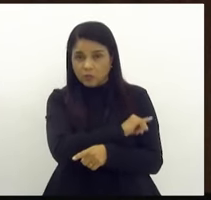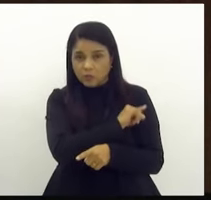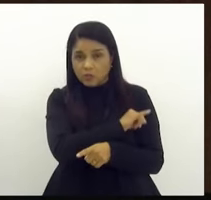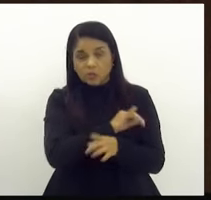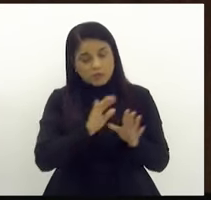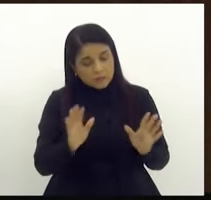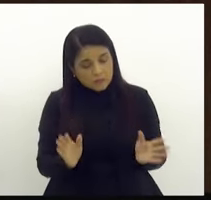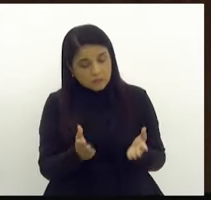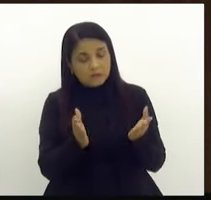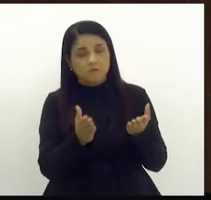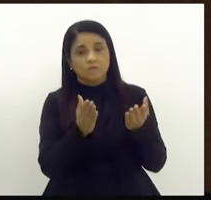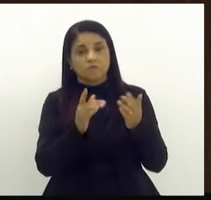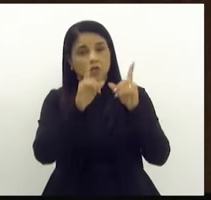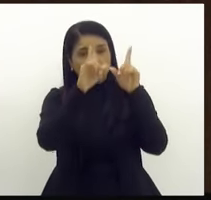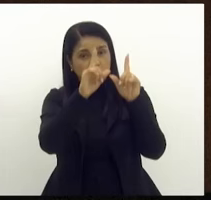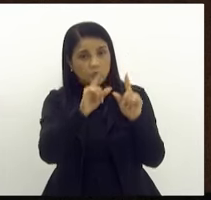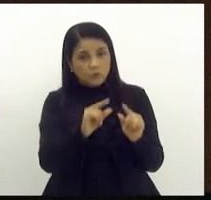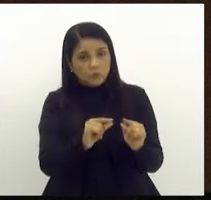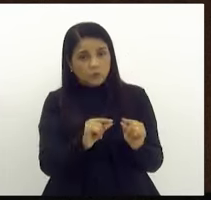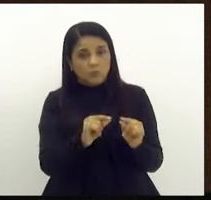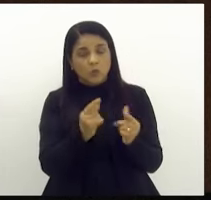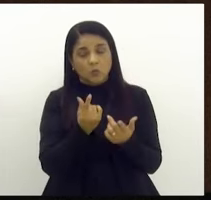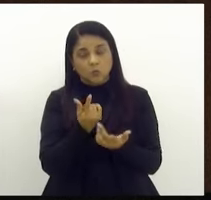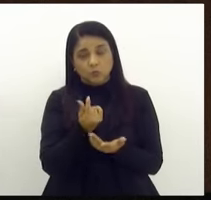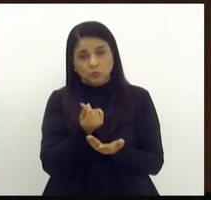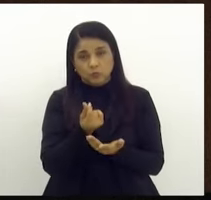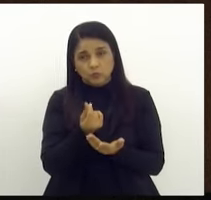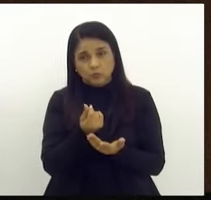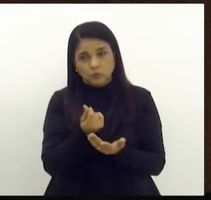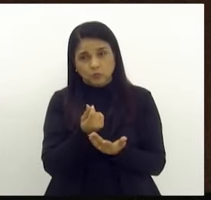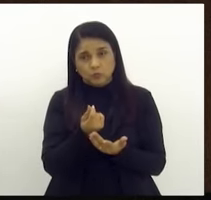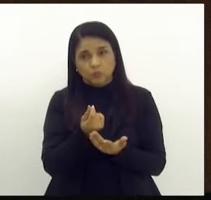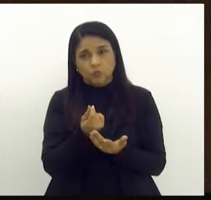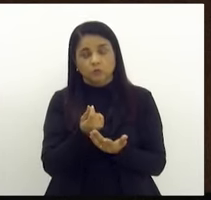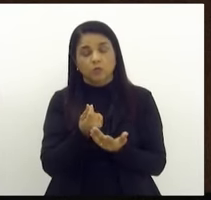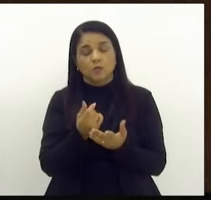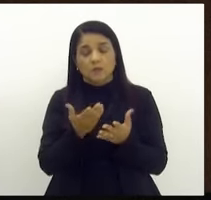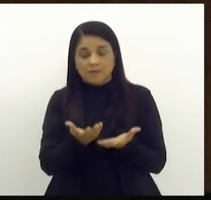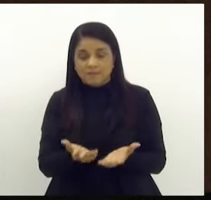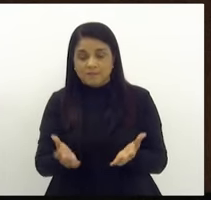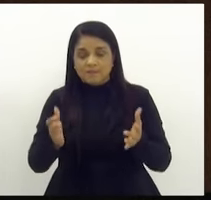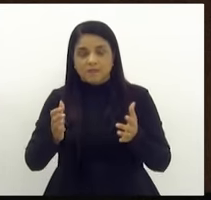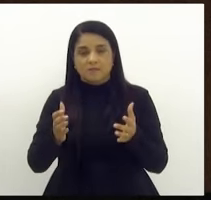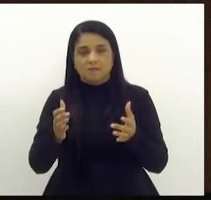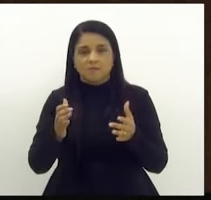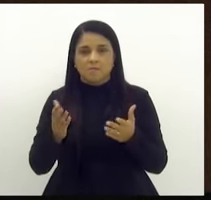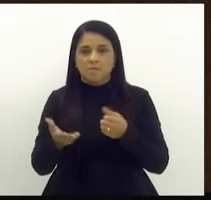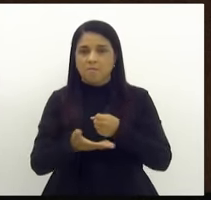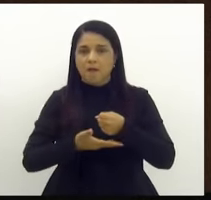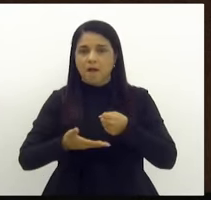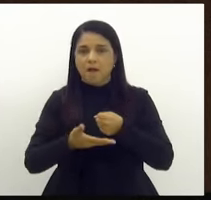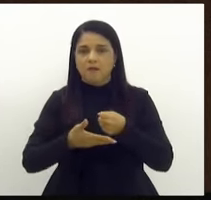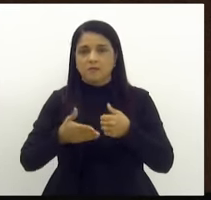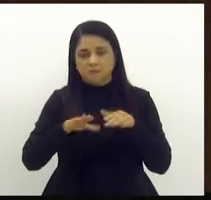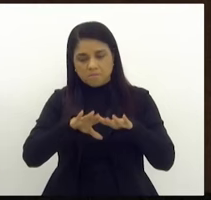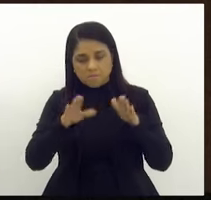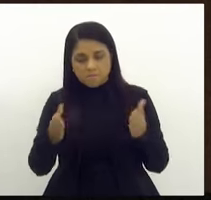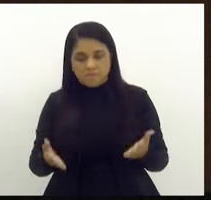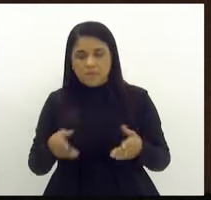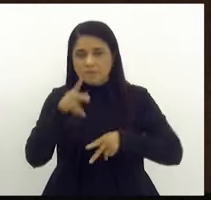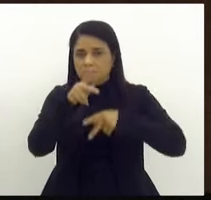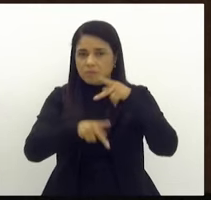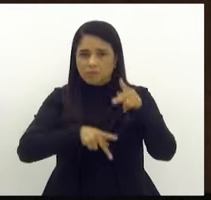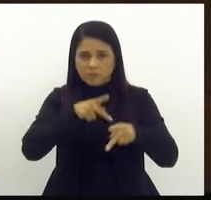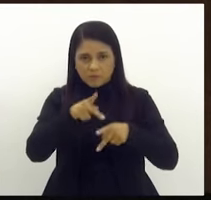incentivo a diminuição do custo que vai chegar na Sista básica e na mesa da população e com